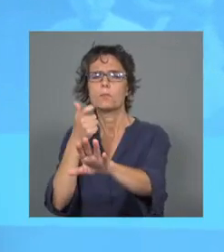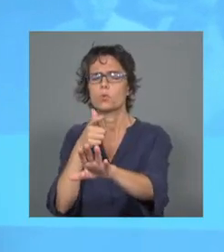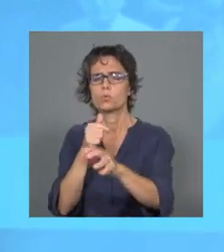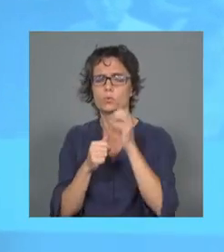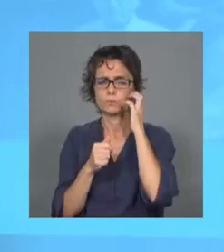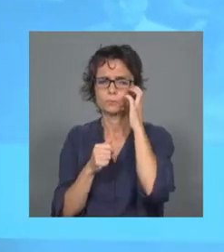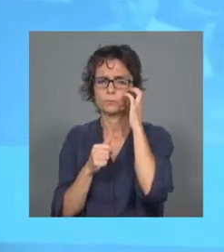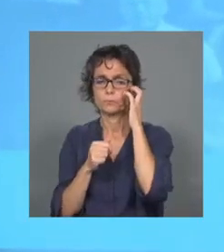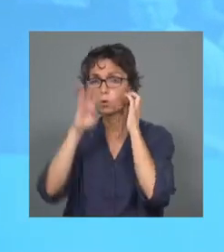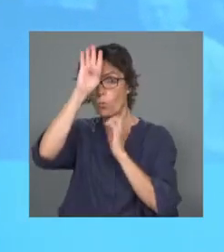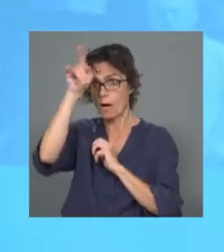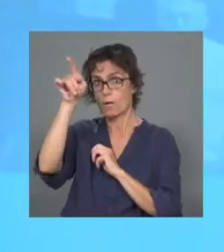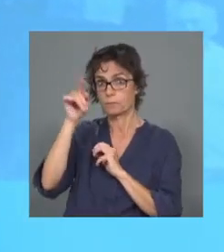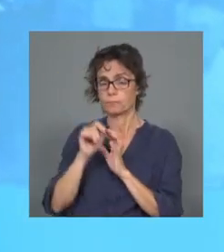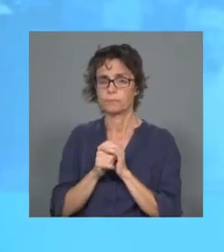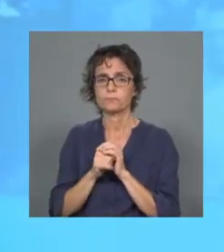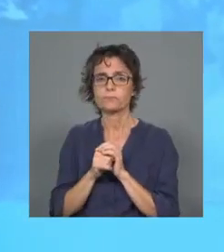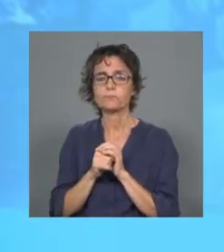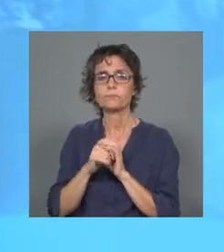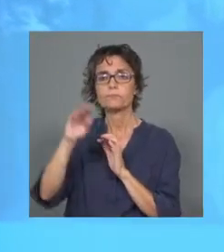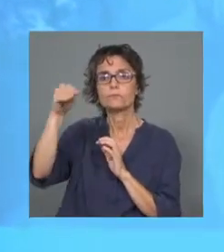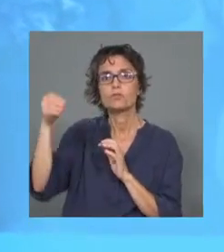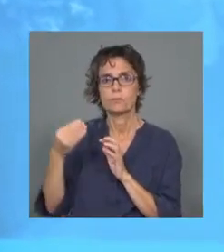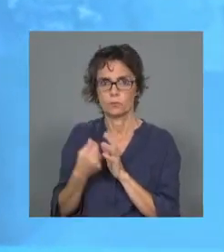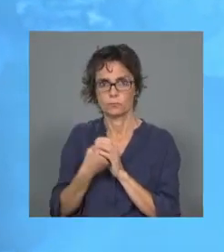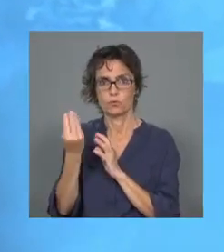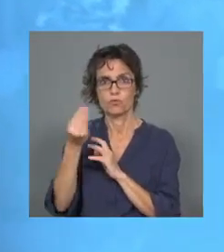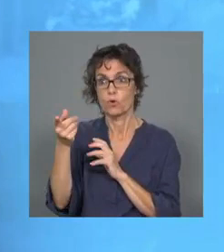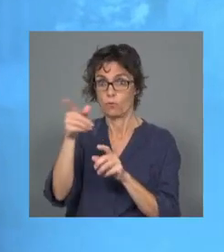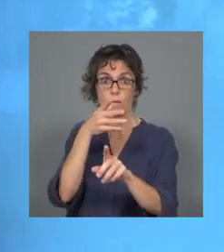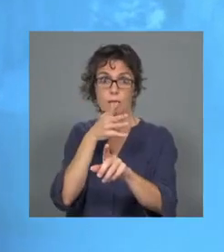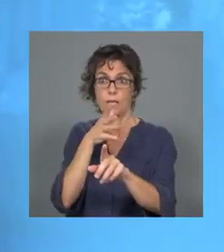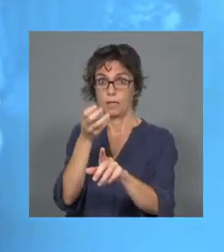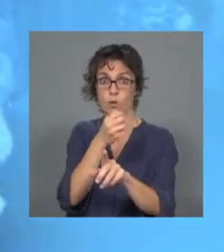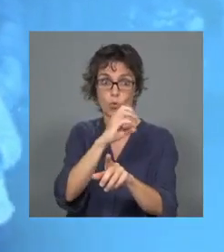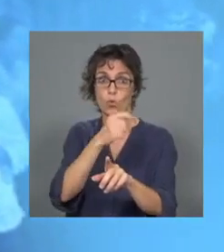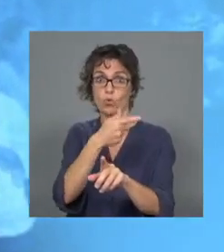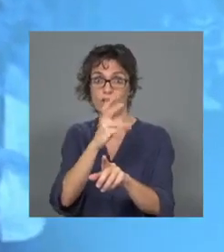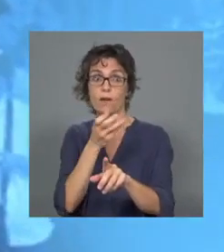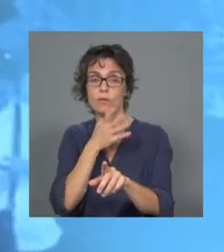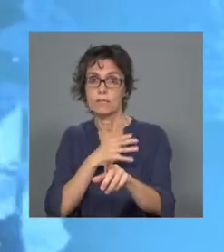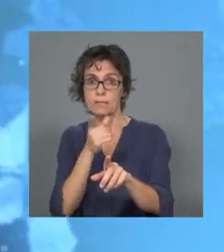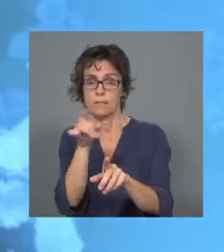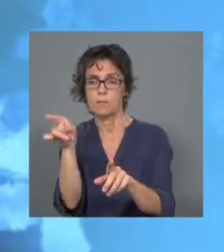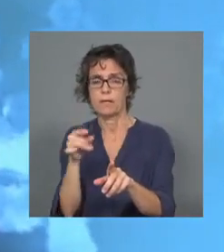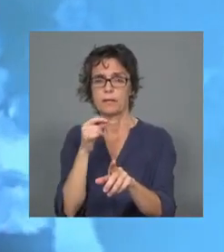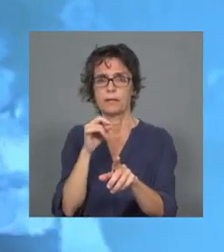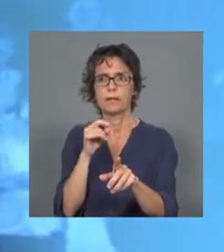do Papa, e aquilo que também o Otávio aqui referia, este despojamento,